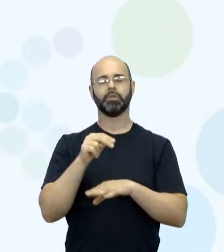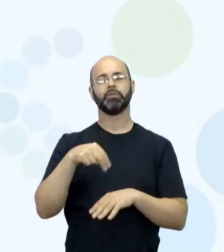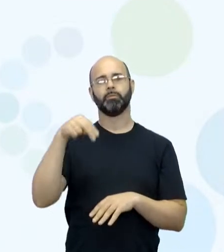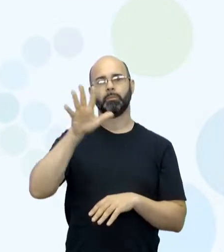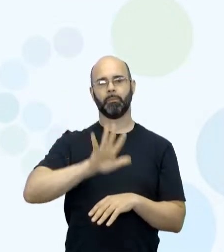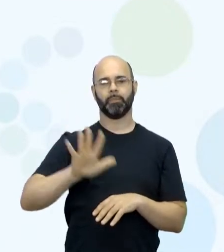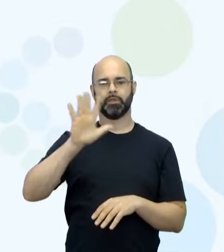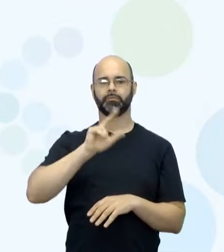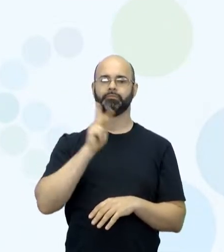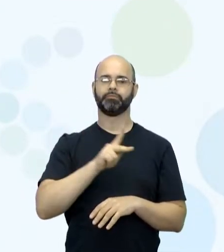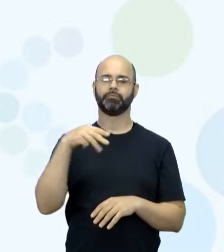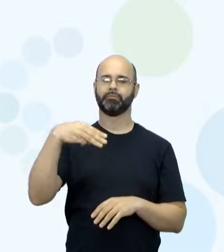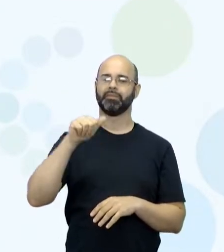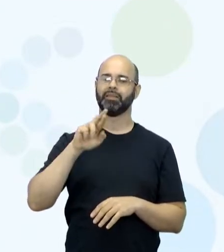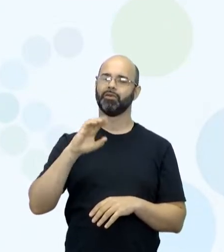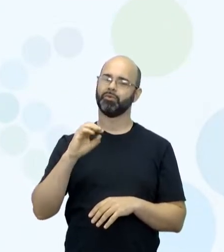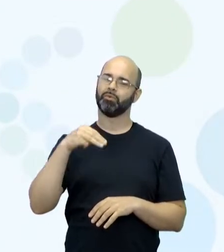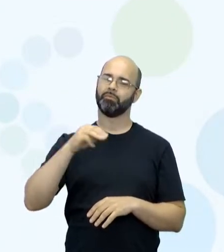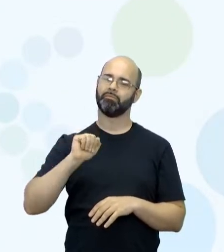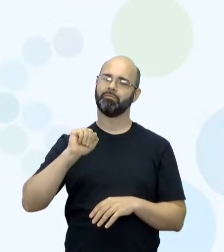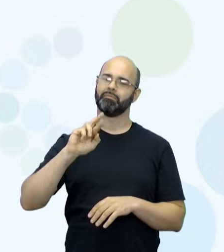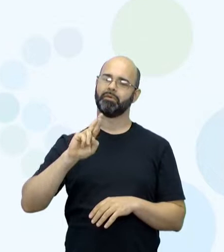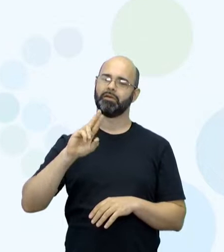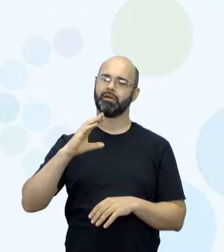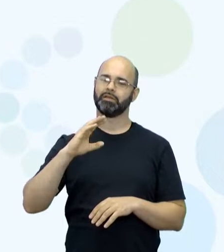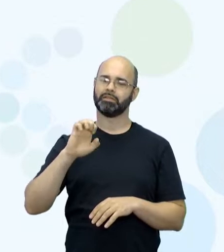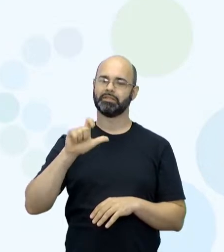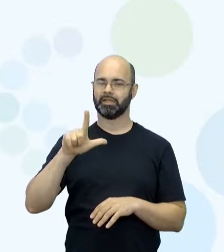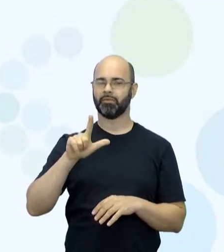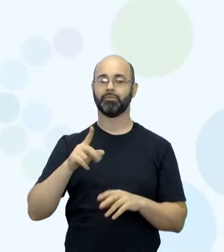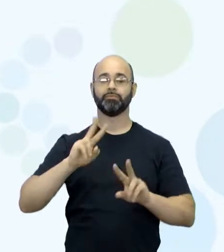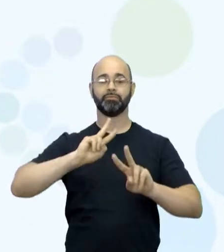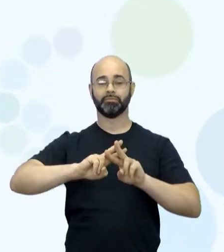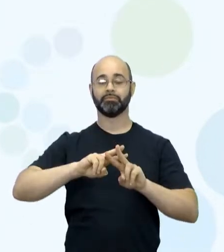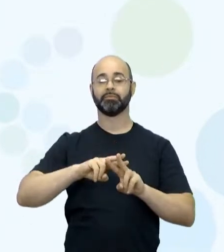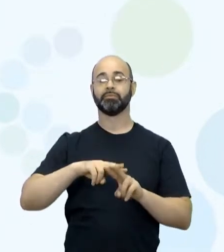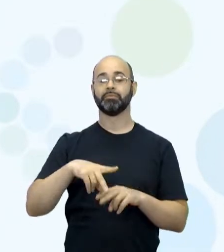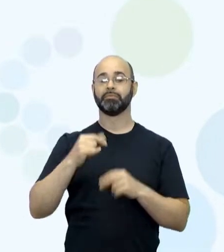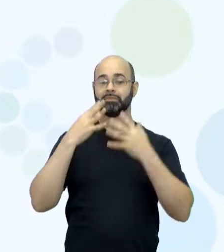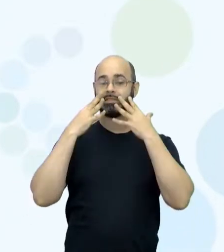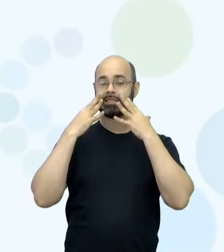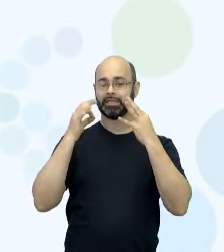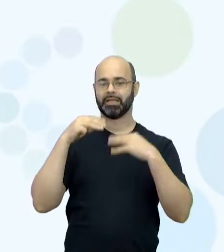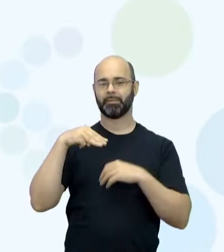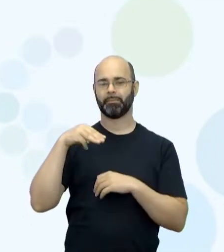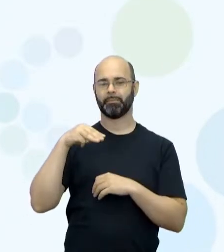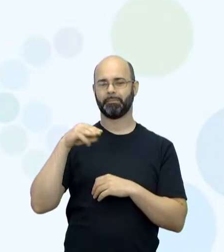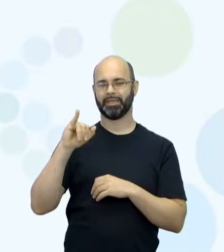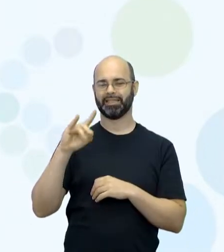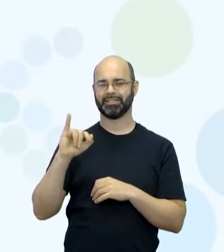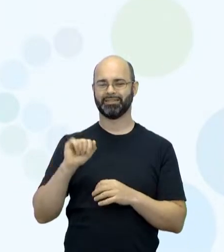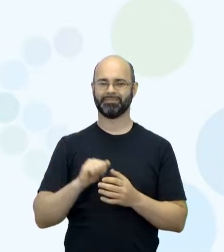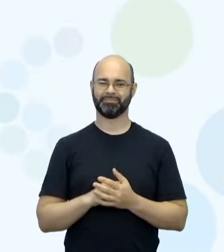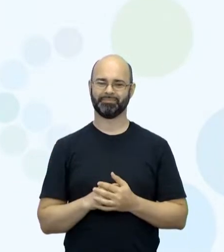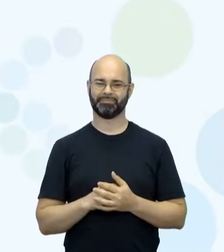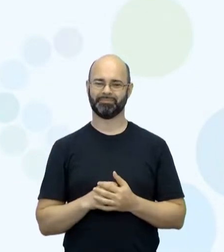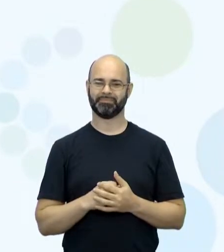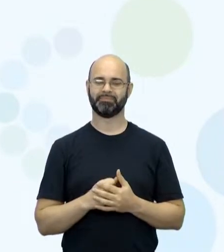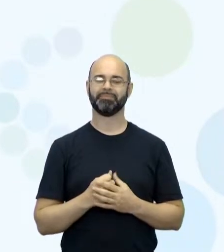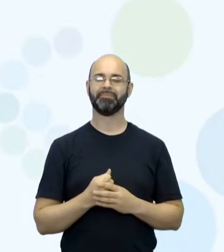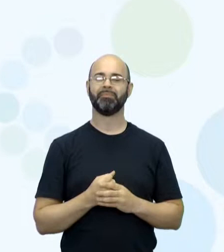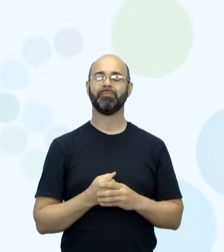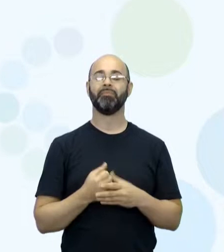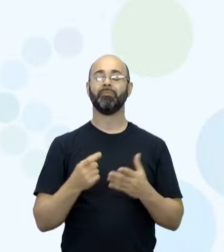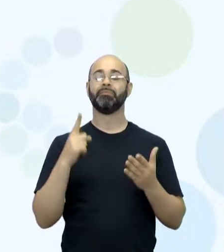Professor Mauro Marcel, sou eu, aprofundamento. Hashtag, se liga na mídia. Unidade curricular é a segunda, muito além